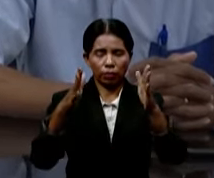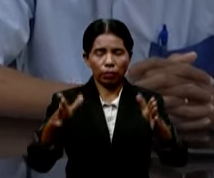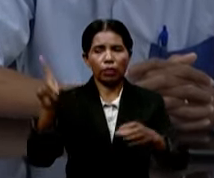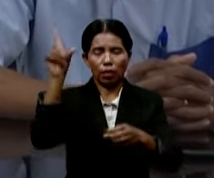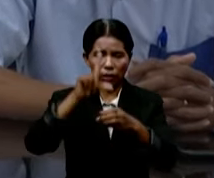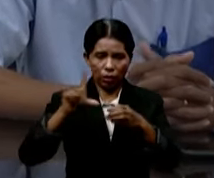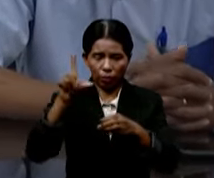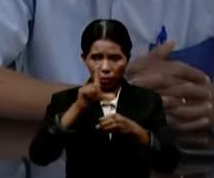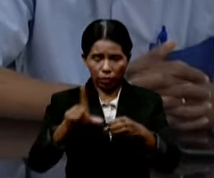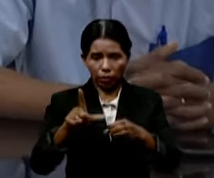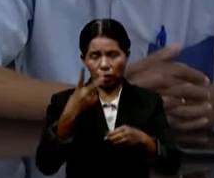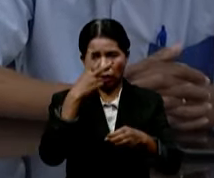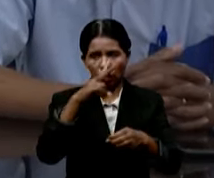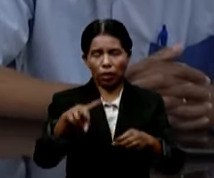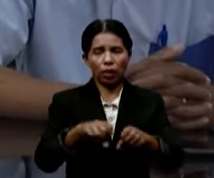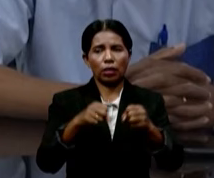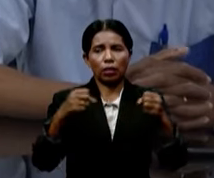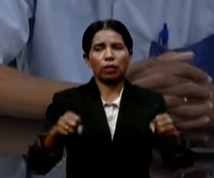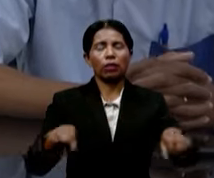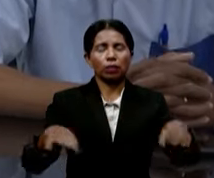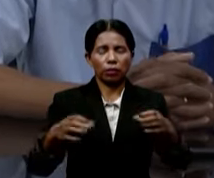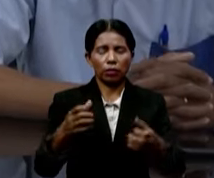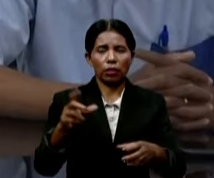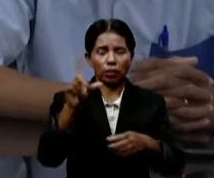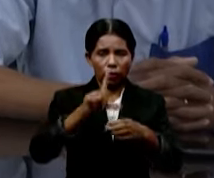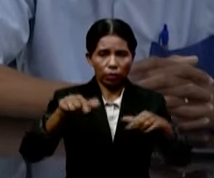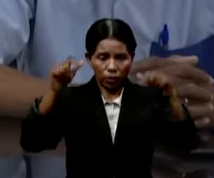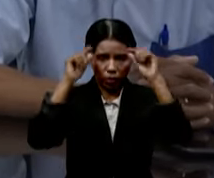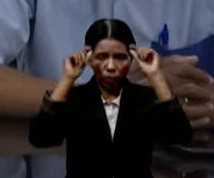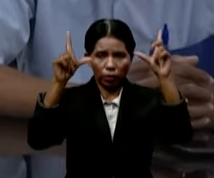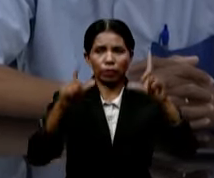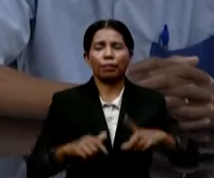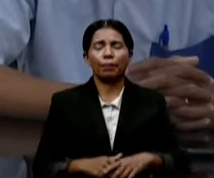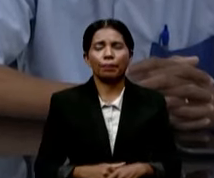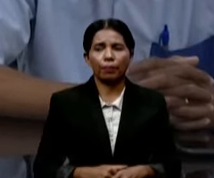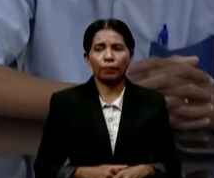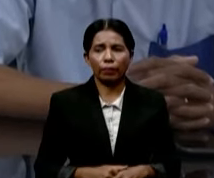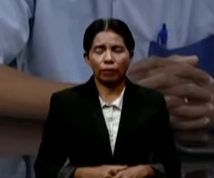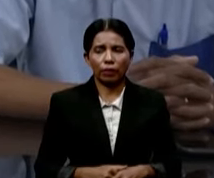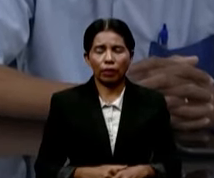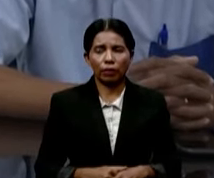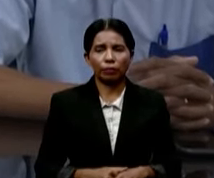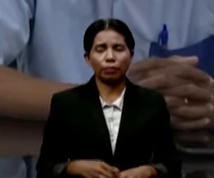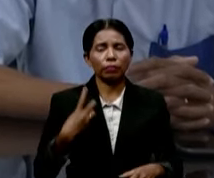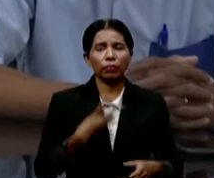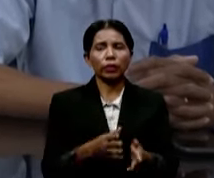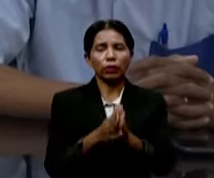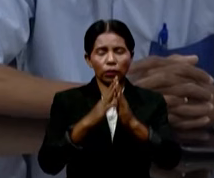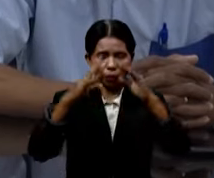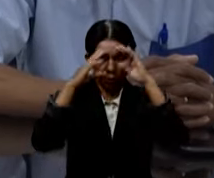laboratório no sei harão um sistema de assistência de laboratório em Timor-Leste. A Clamtel exige para o presidente da Comissão de